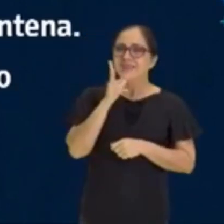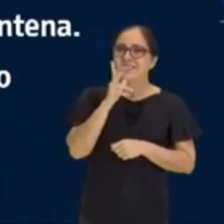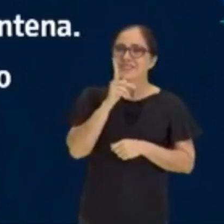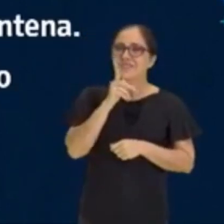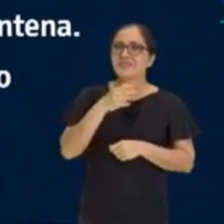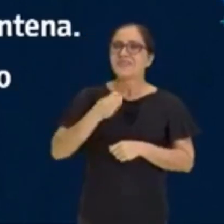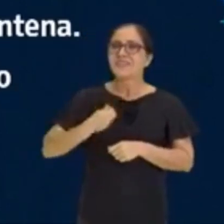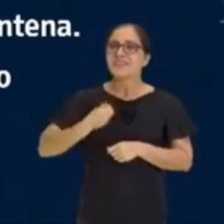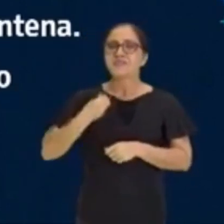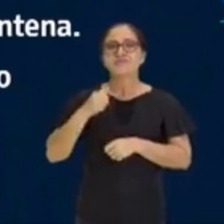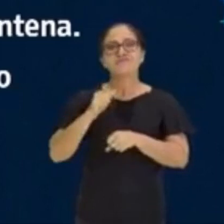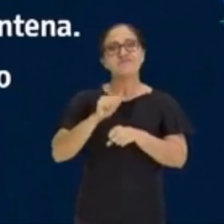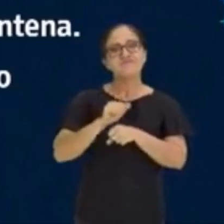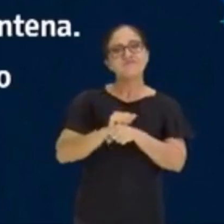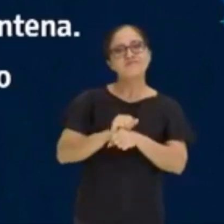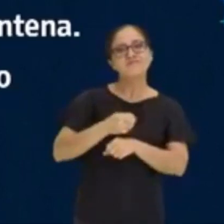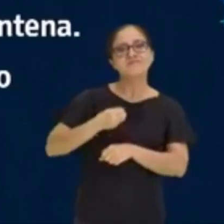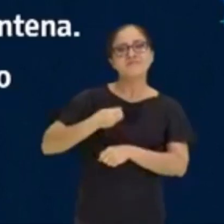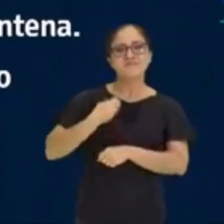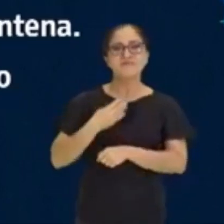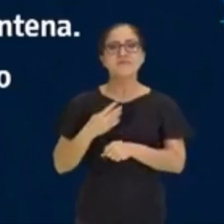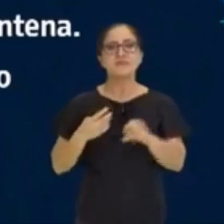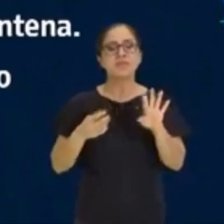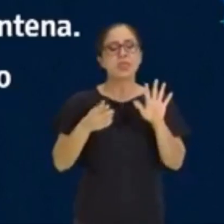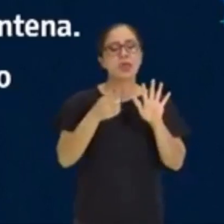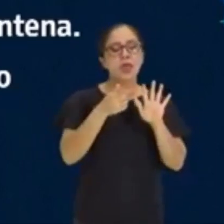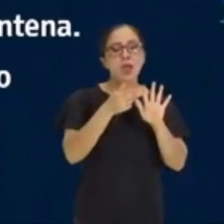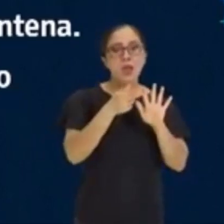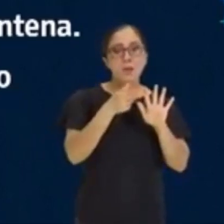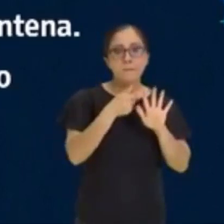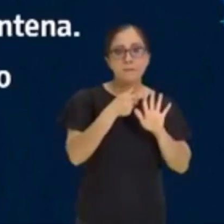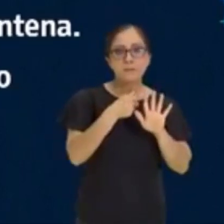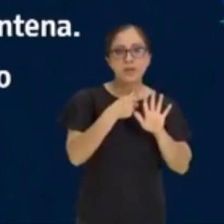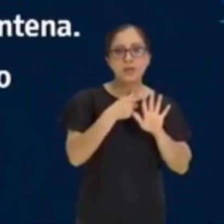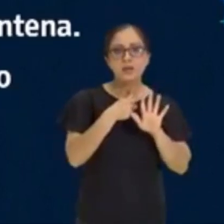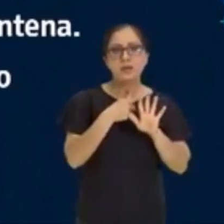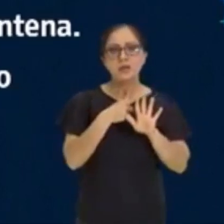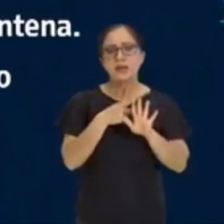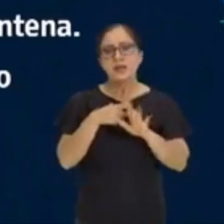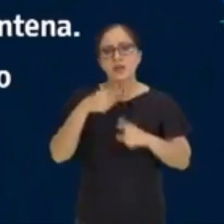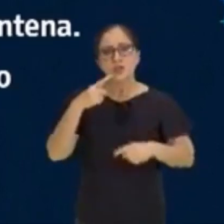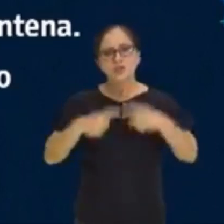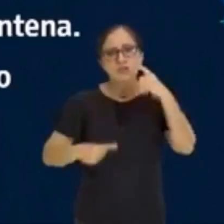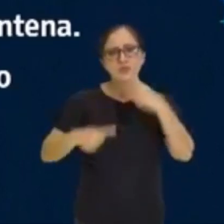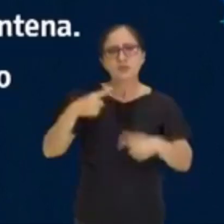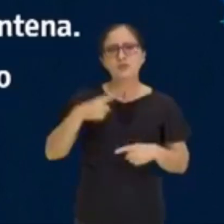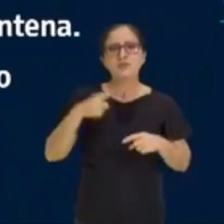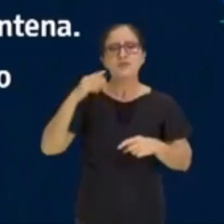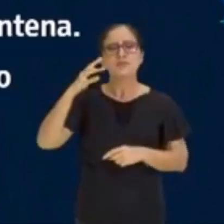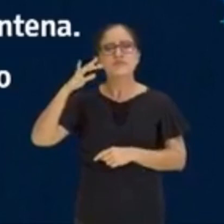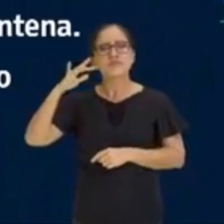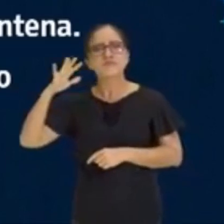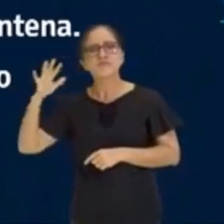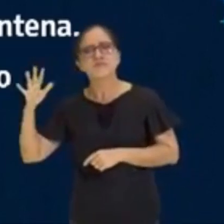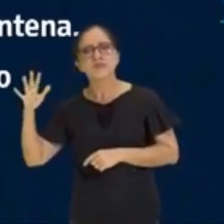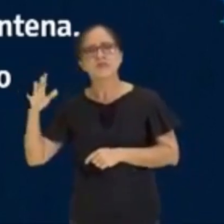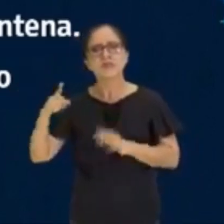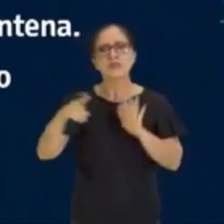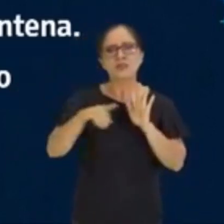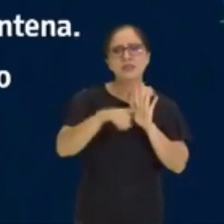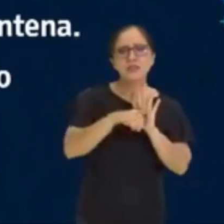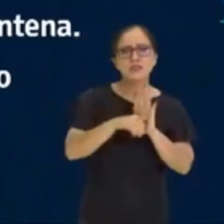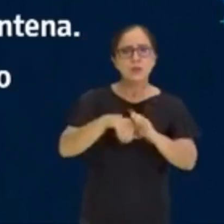de pausas. B. A discussão sobre os reflexos negativos de um dia de paralisação das atividades na